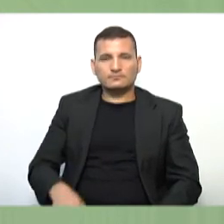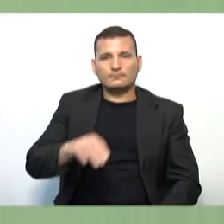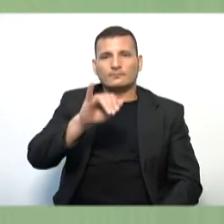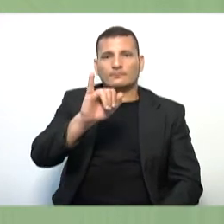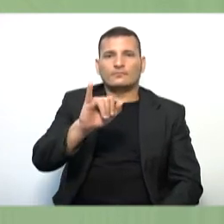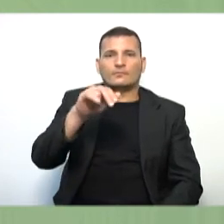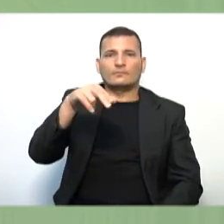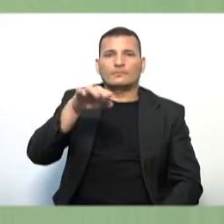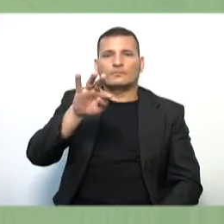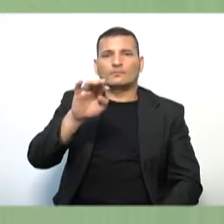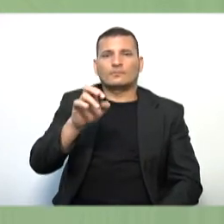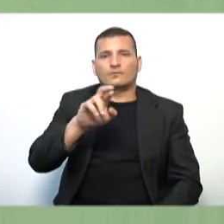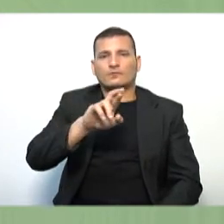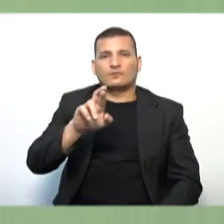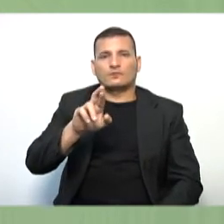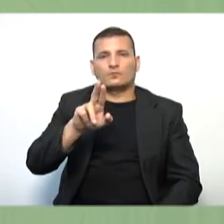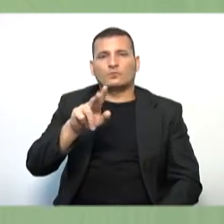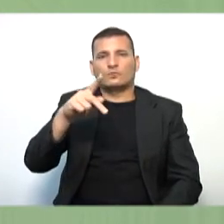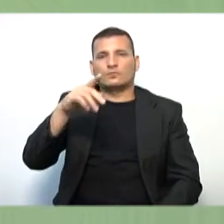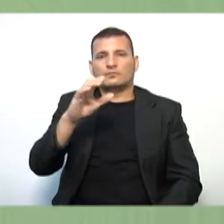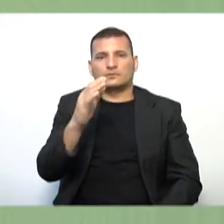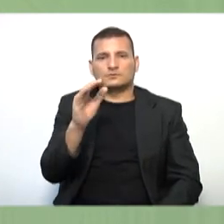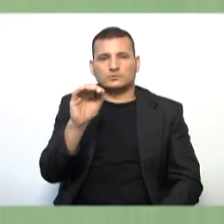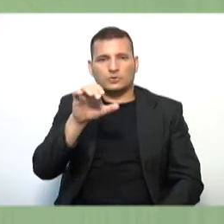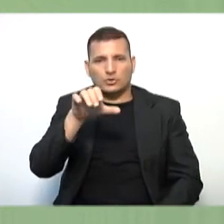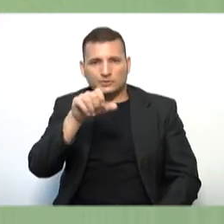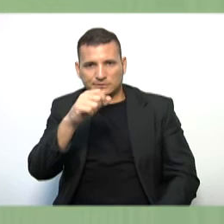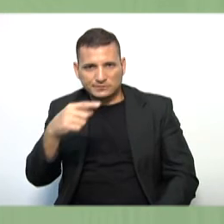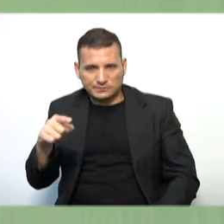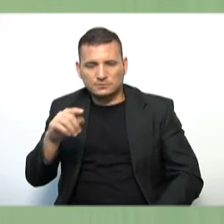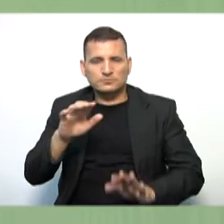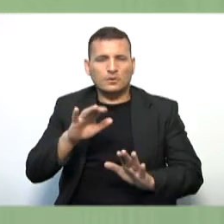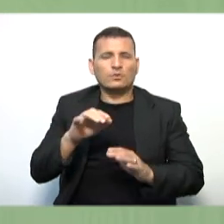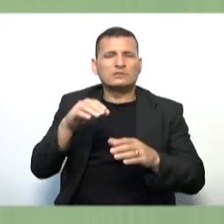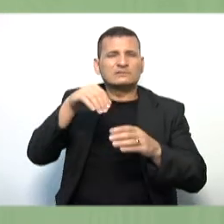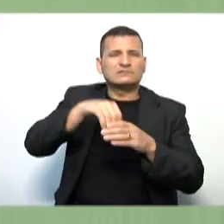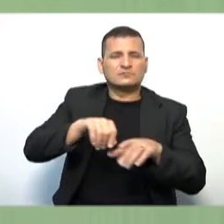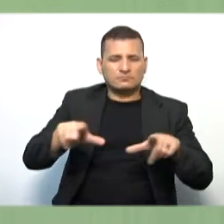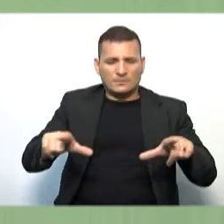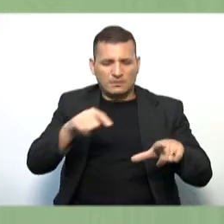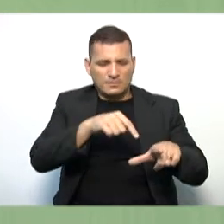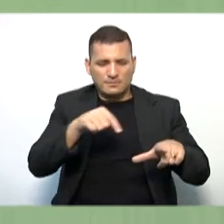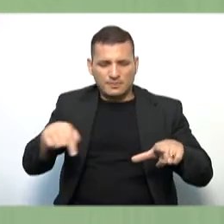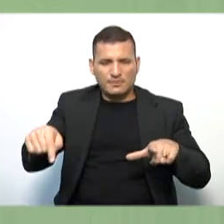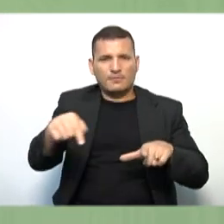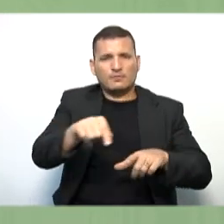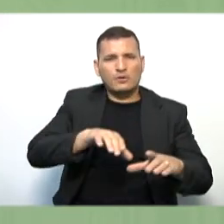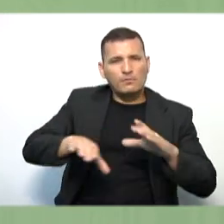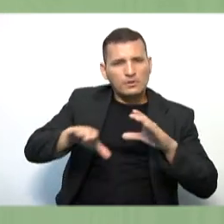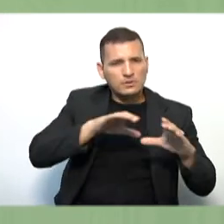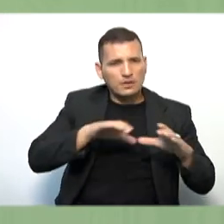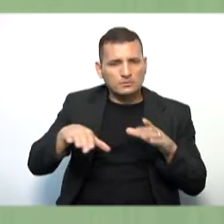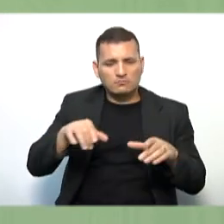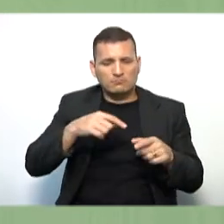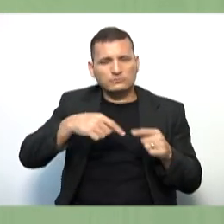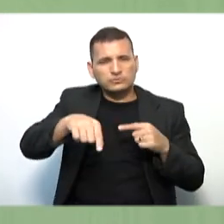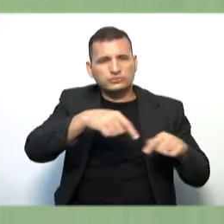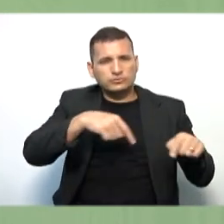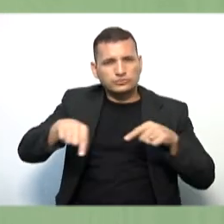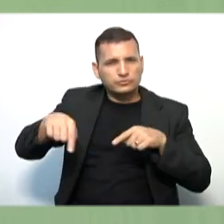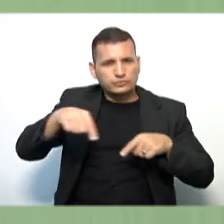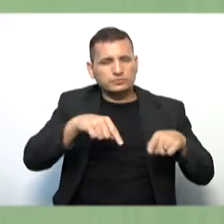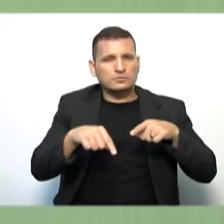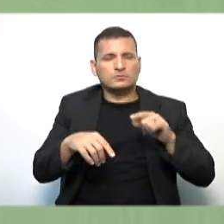E para esses dispositivos conversarem, né, para eles entenderem o que está, esses dispositivos de entrada e saída poderem